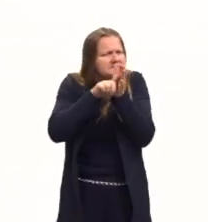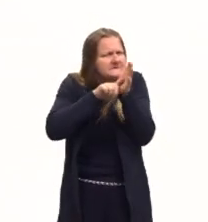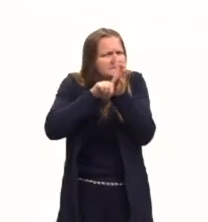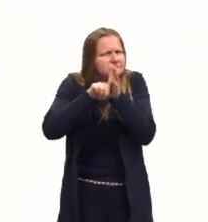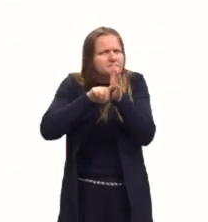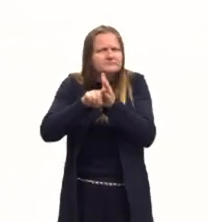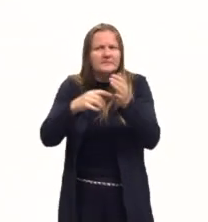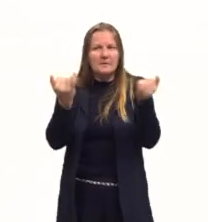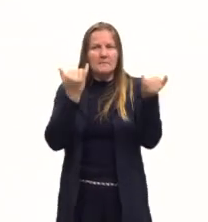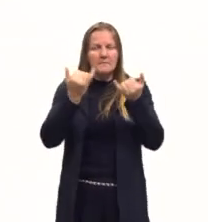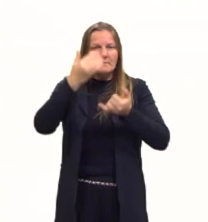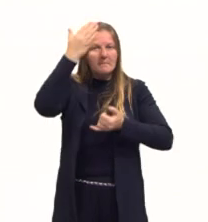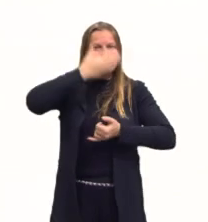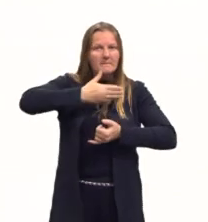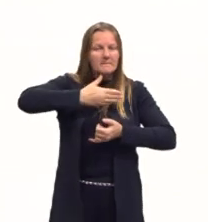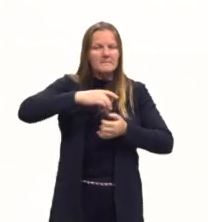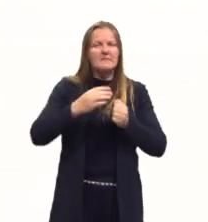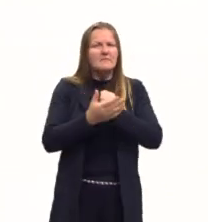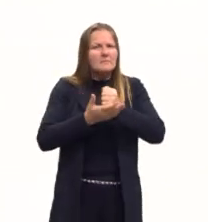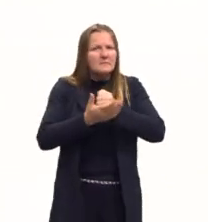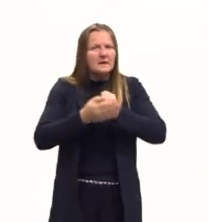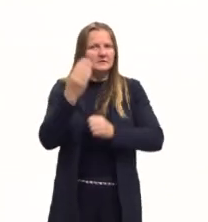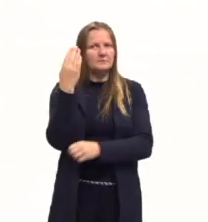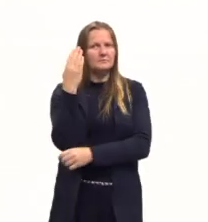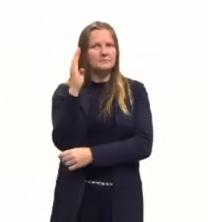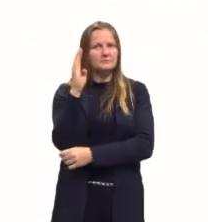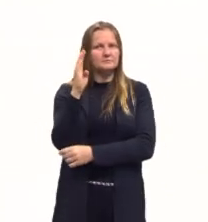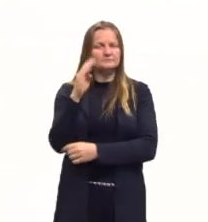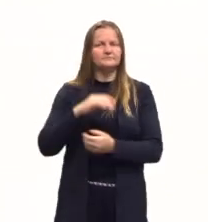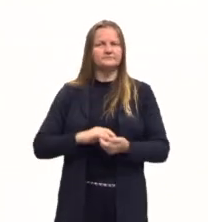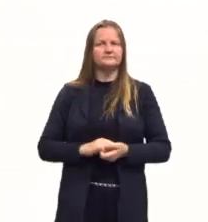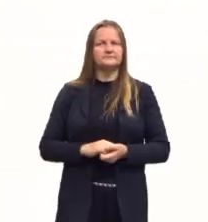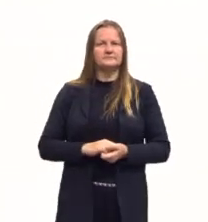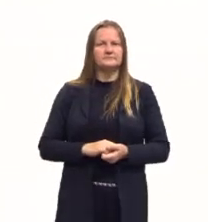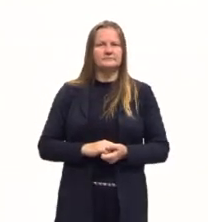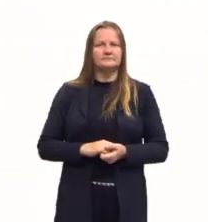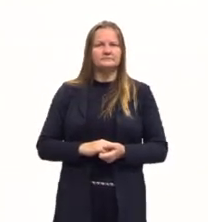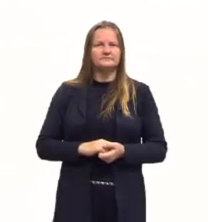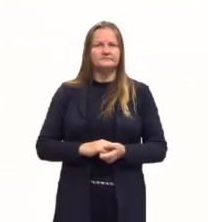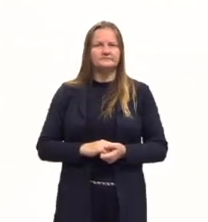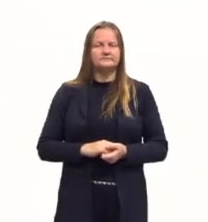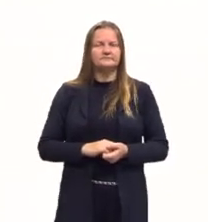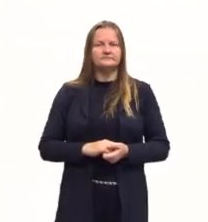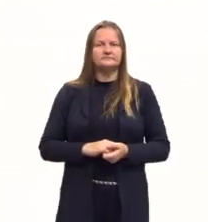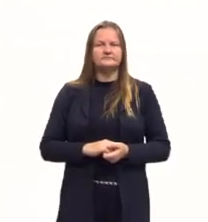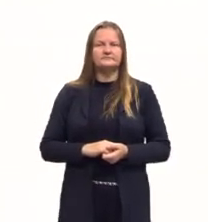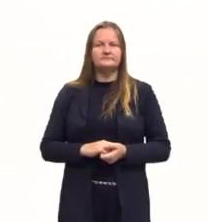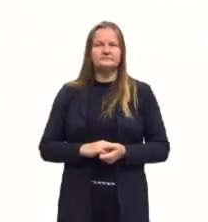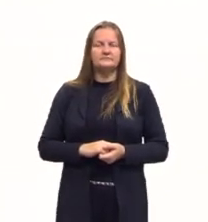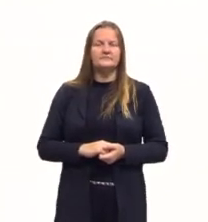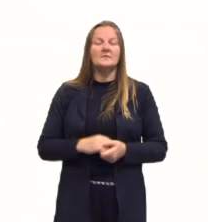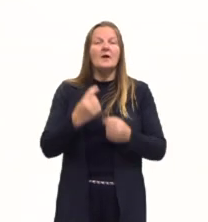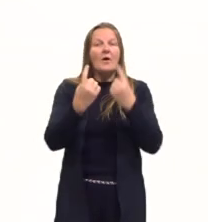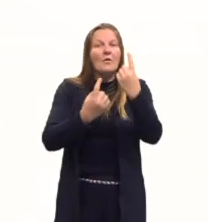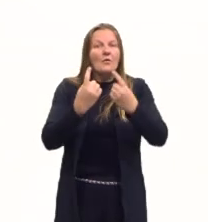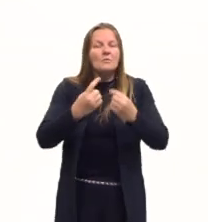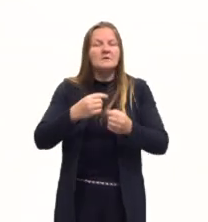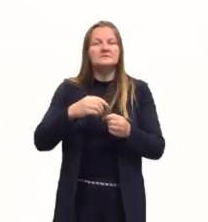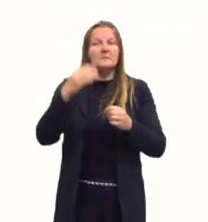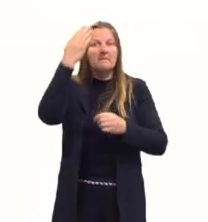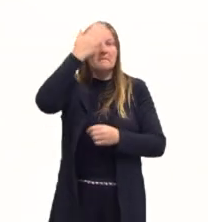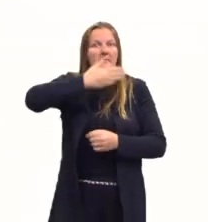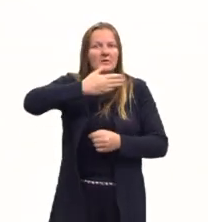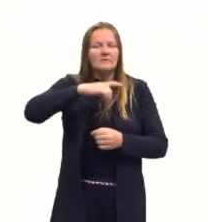muitas evidências aí a base da biologia então uma das bases da biologia então algumas evidências